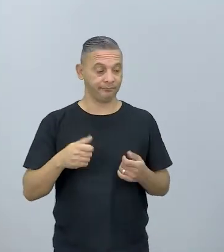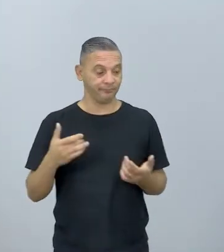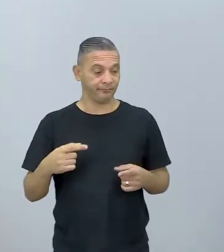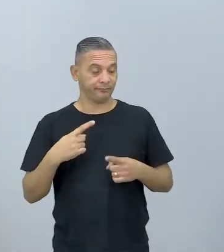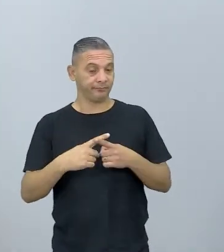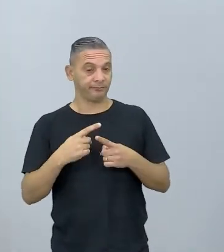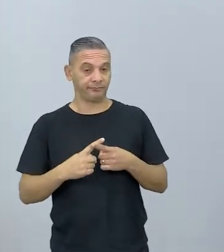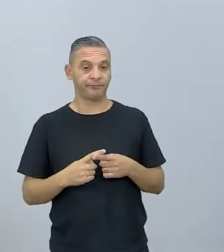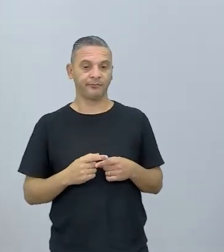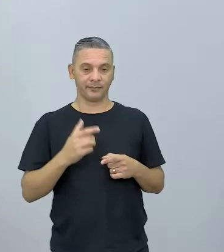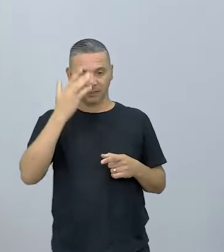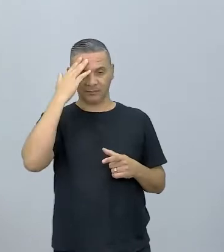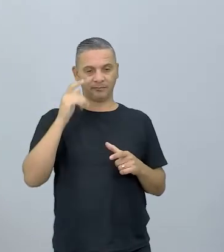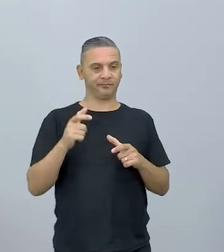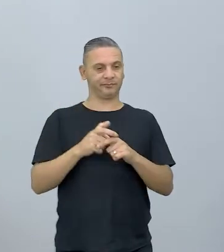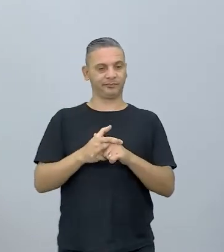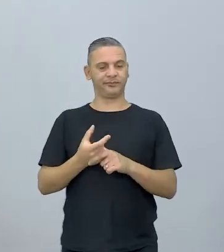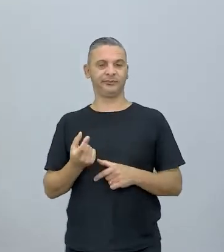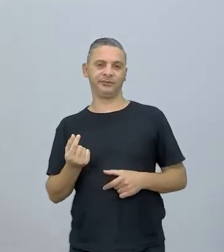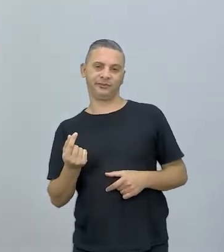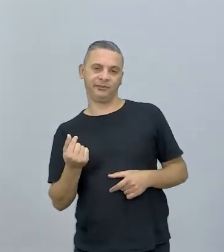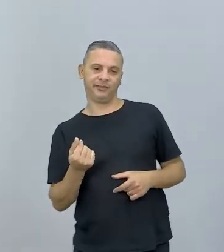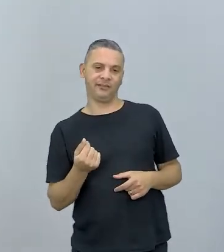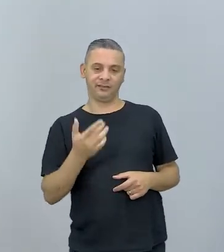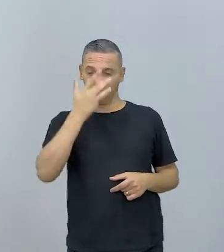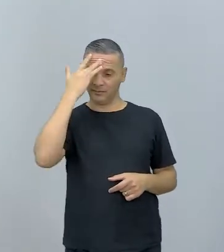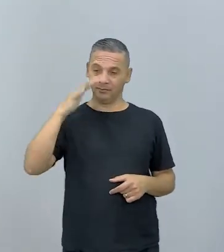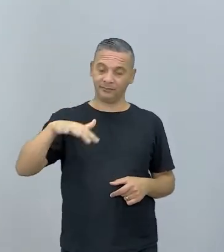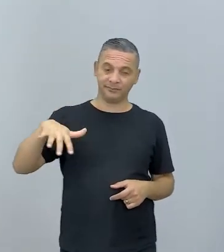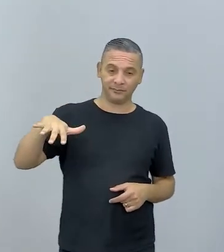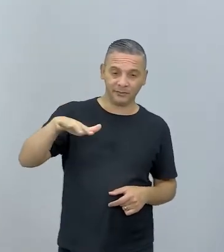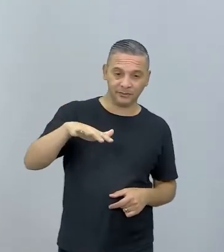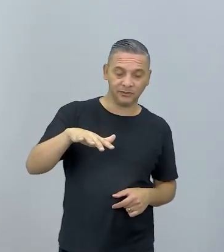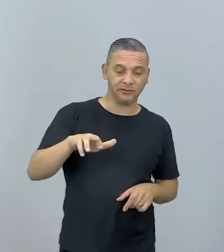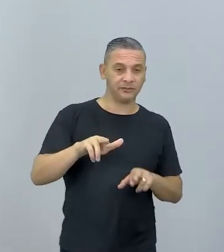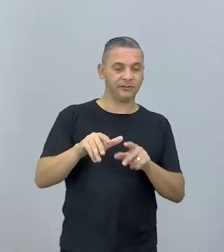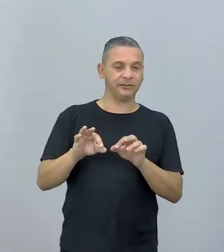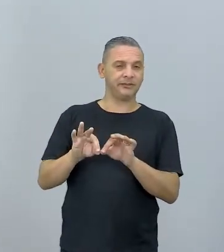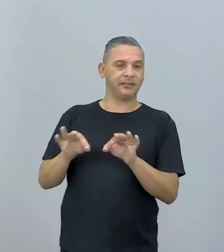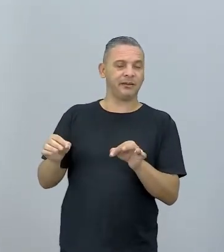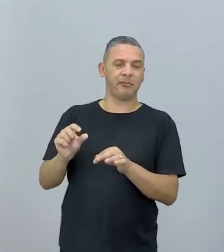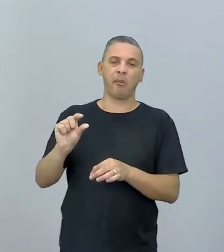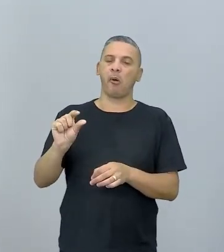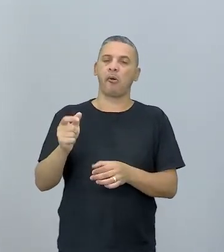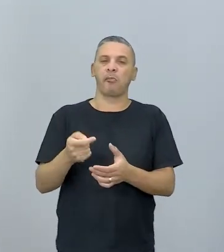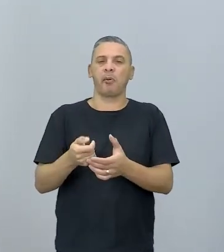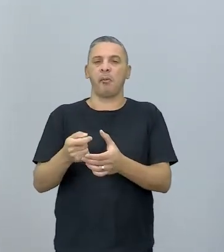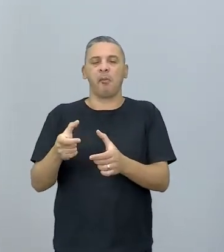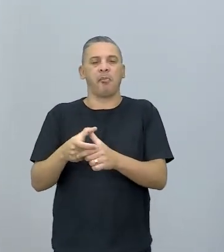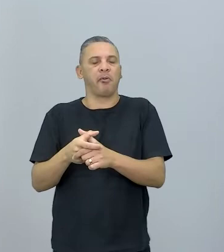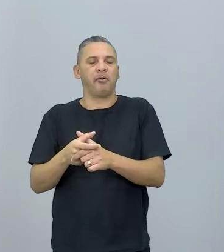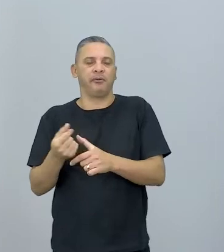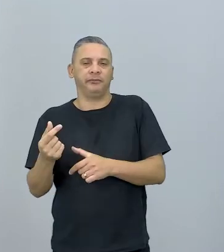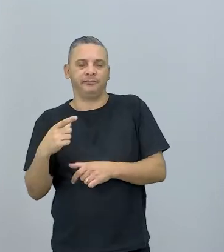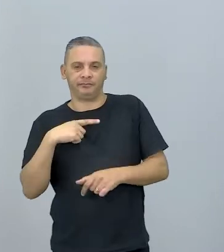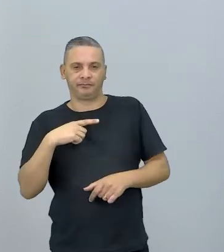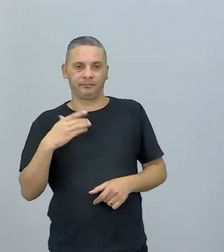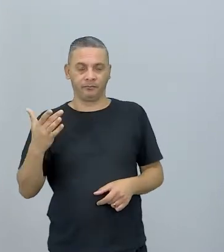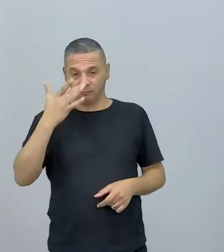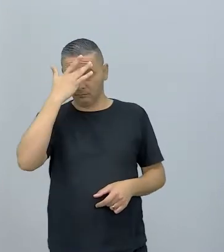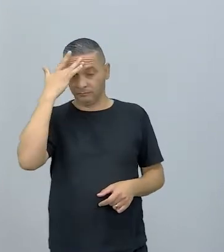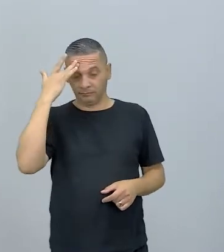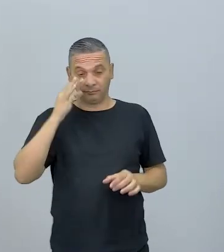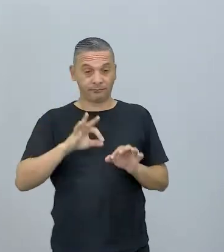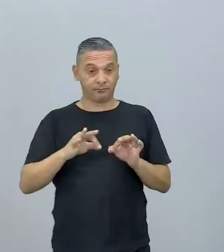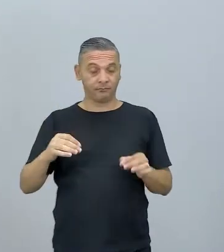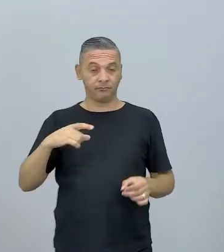embora fosse pouco dinheiro, fosse dinheiro para comprar o café, para comprar lá, enfim, qualquer coisa, né? Para elas,